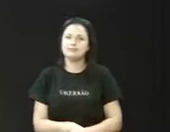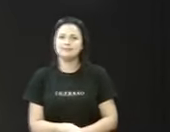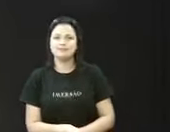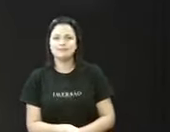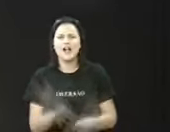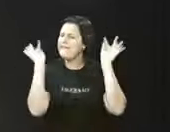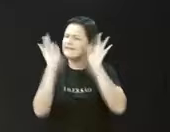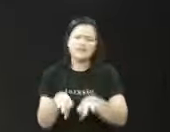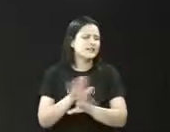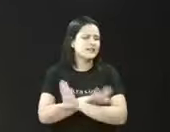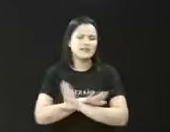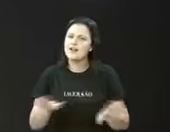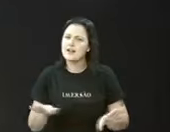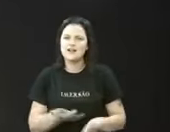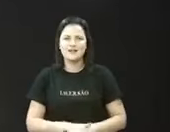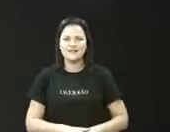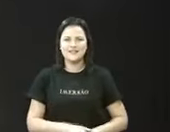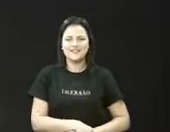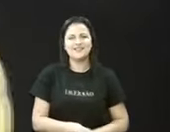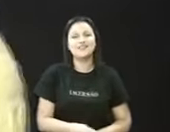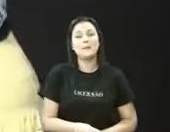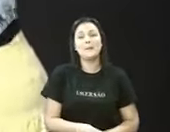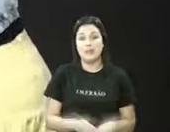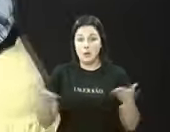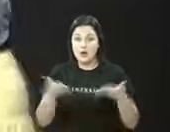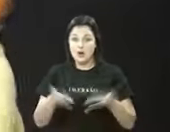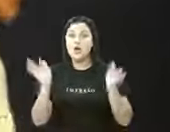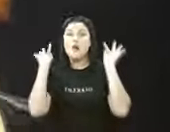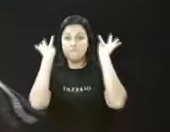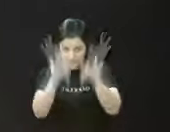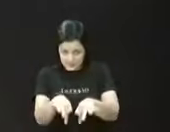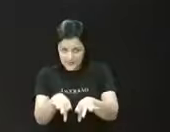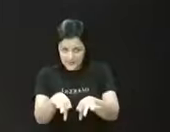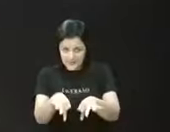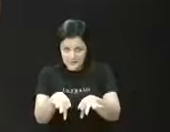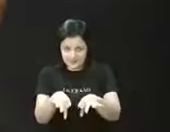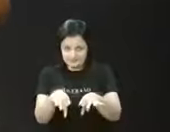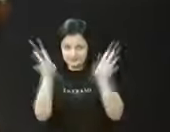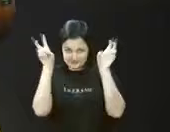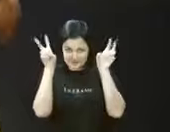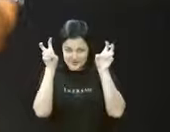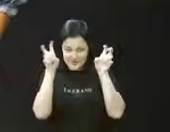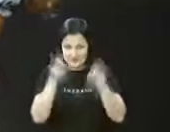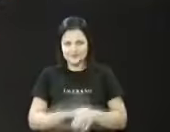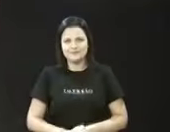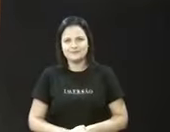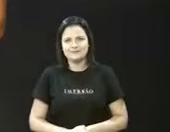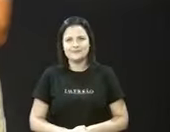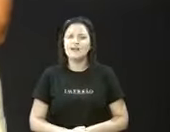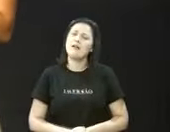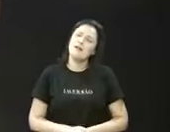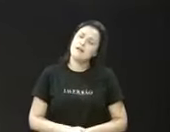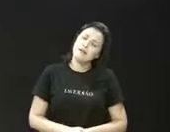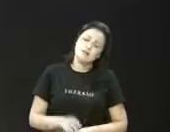vergonha que eu estou passando aqui, não. Então agora eu vou encerrar essa mensagem. Que falsidade, Senhor,